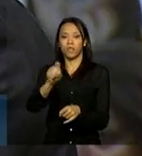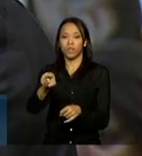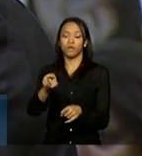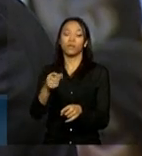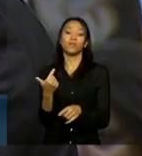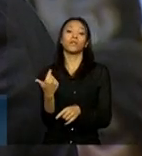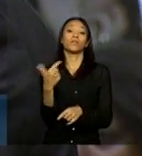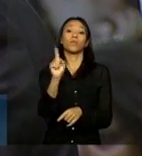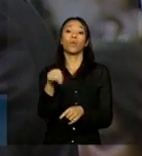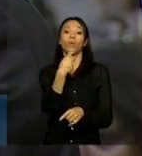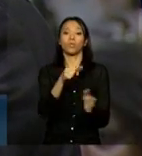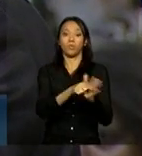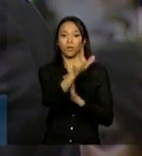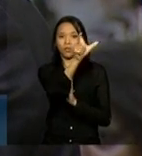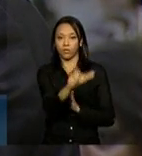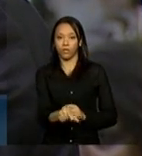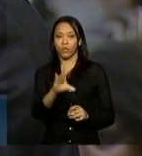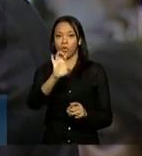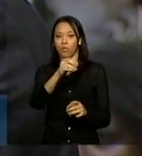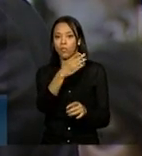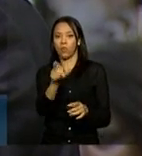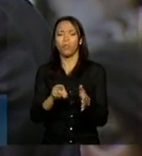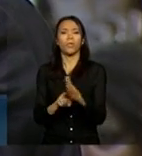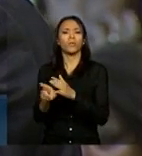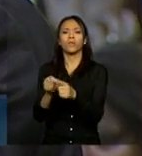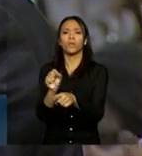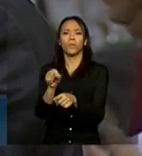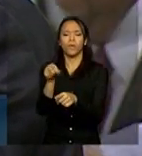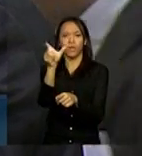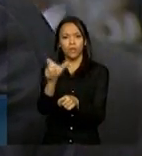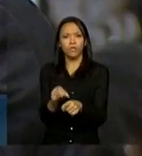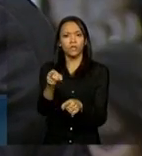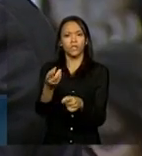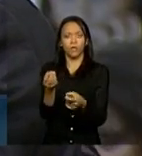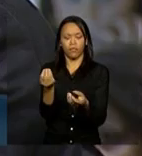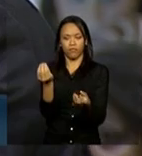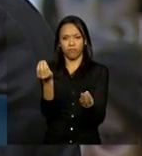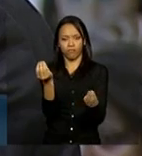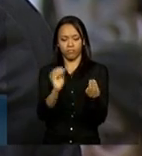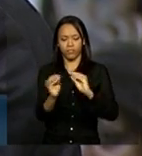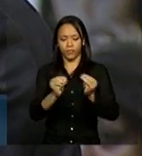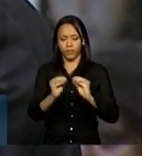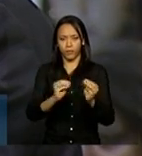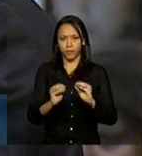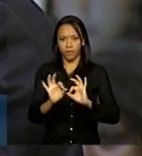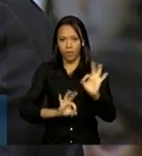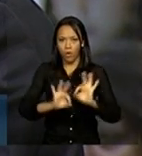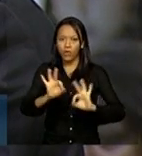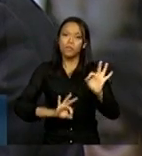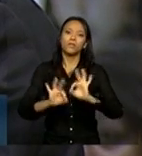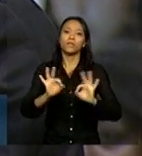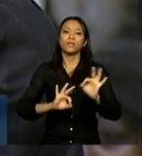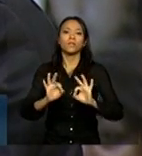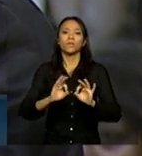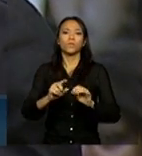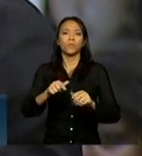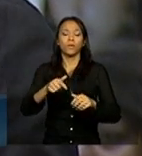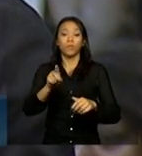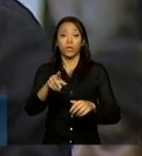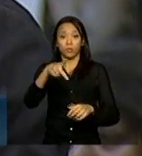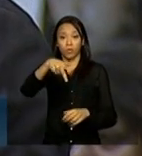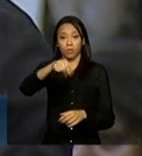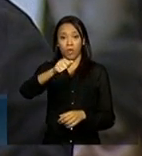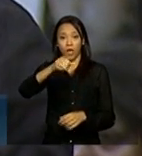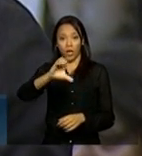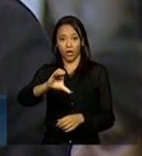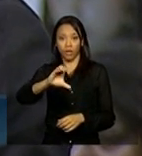diz respeito à formatação que eu imagino que vocês devem estar fazendo do PAC 3. Queria saber se, em